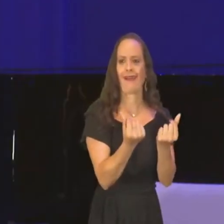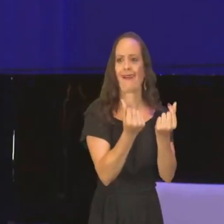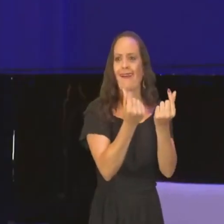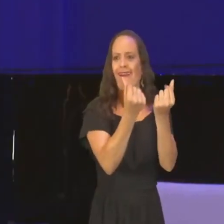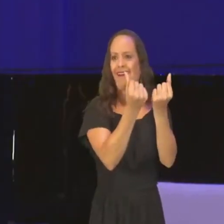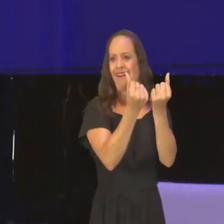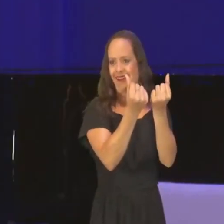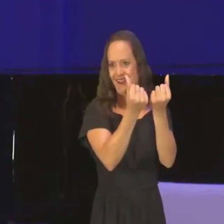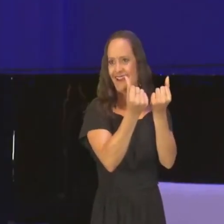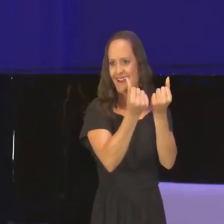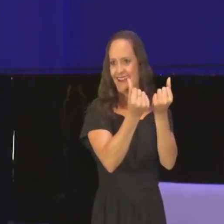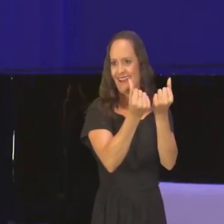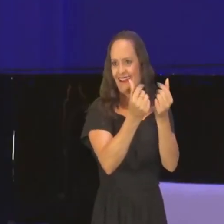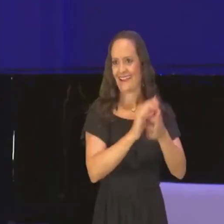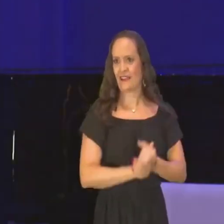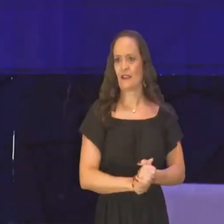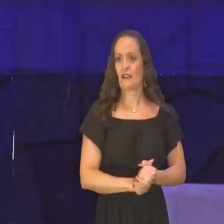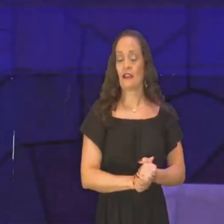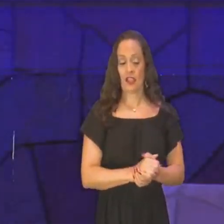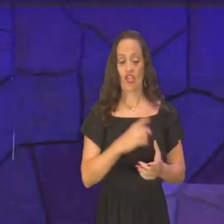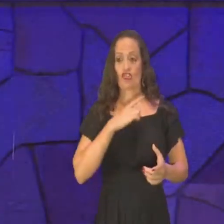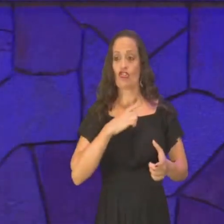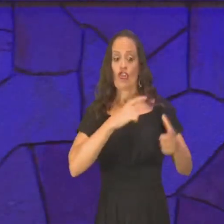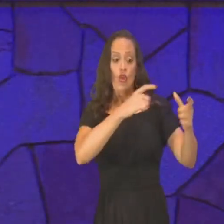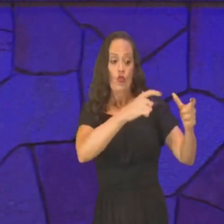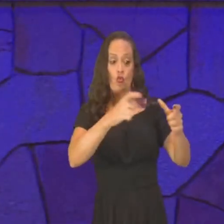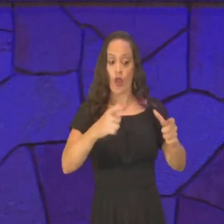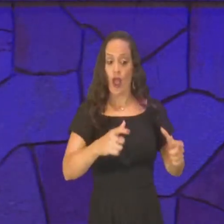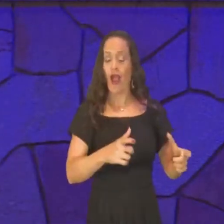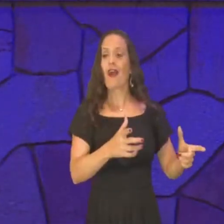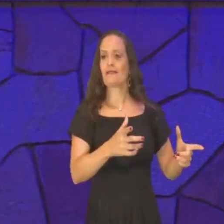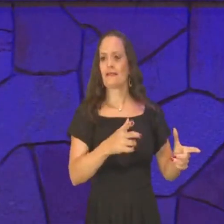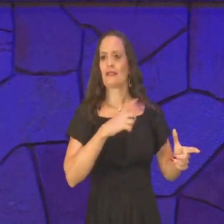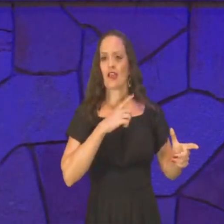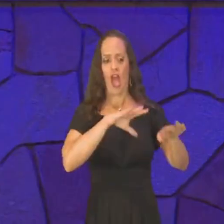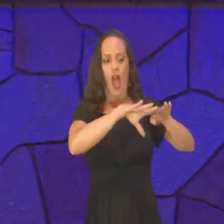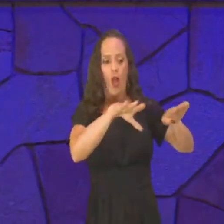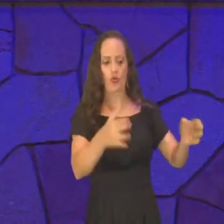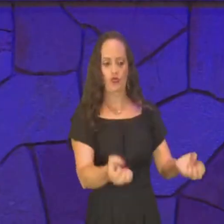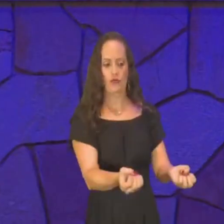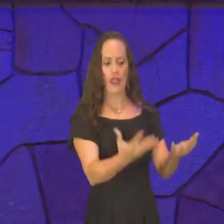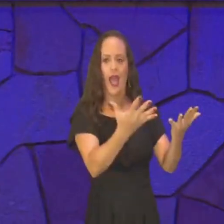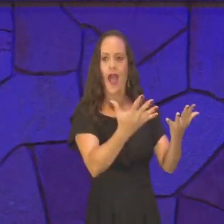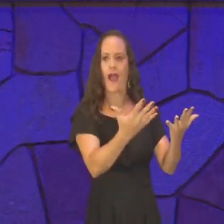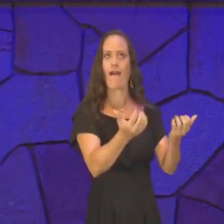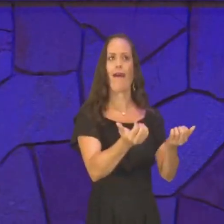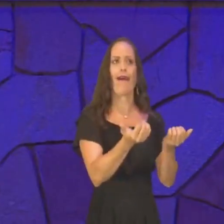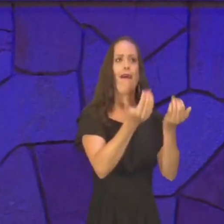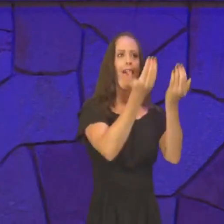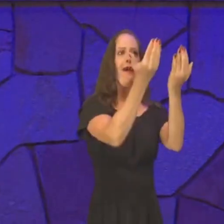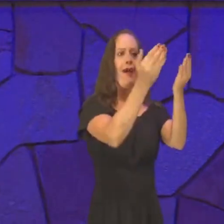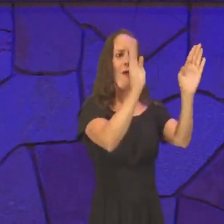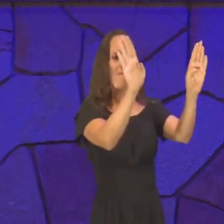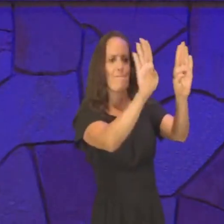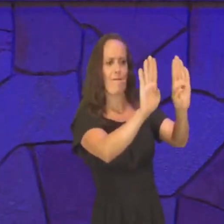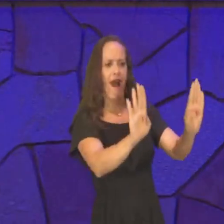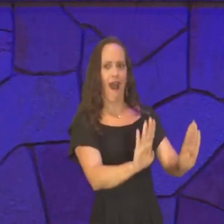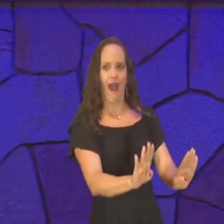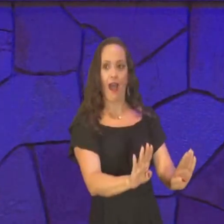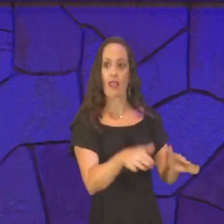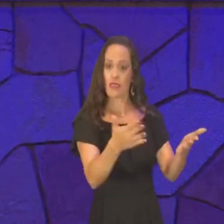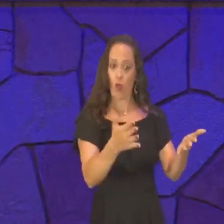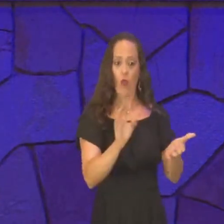lugar foram erguidos postes ídolos e altares a Baal. Então, quando Elias